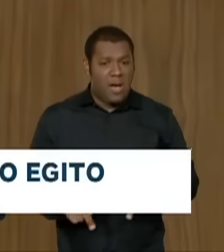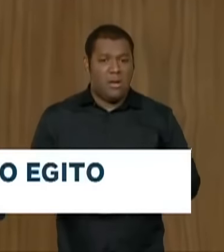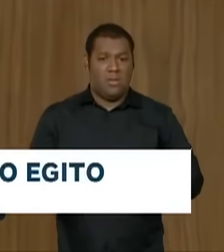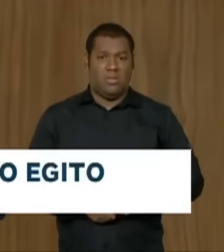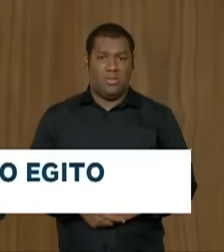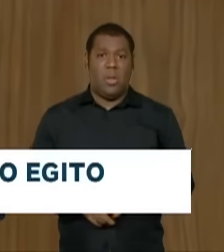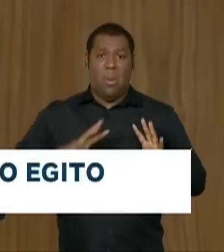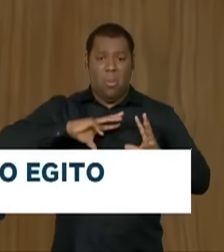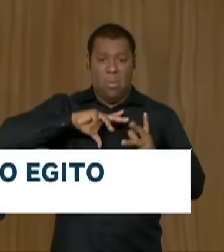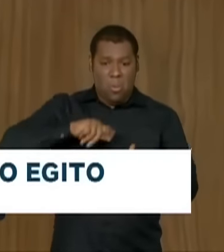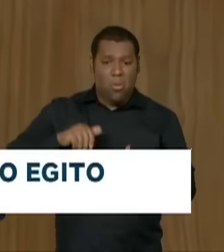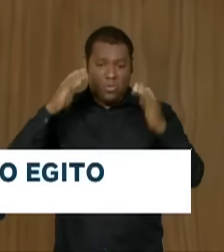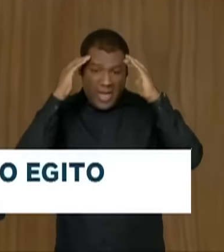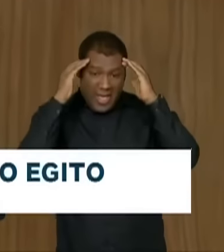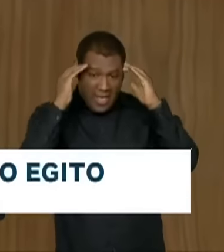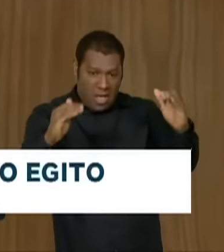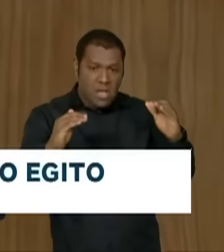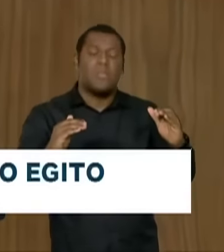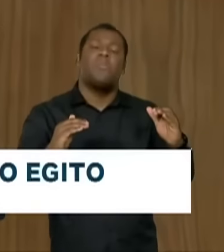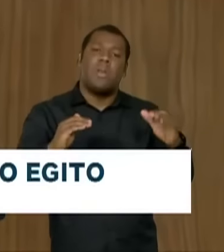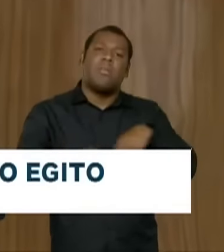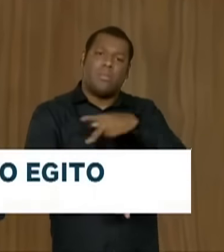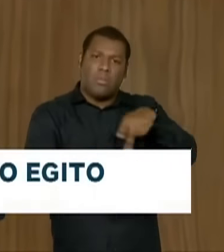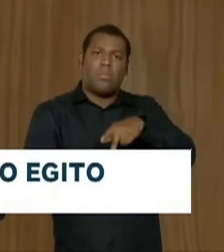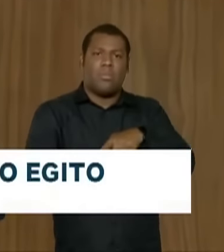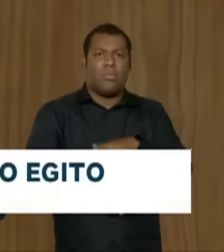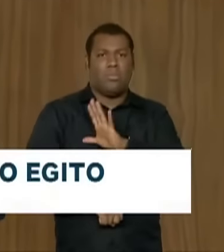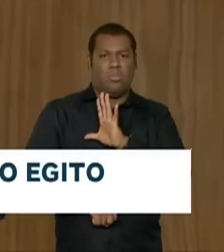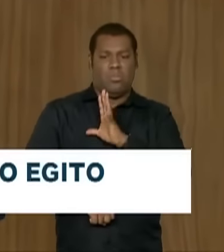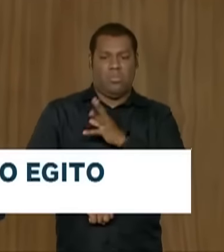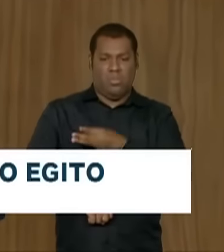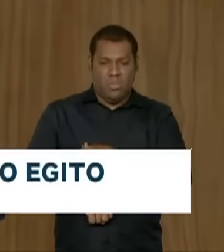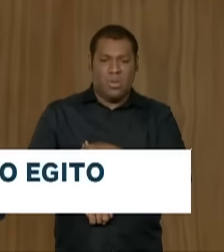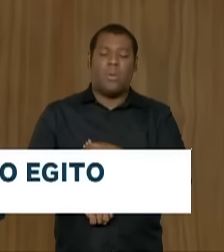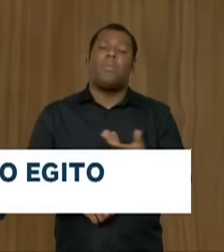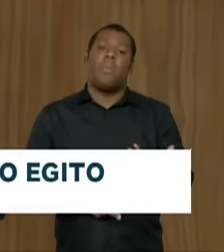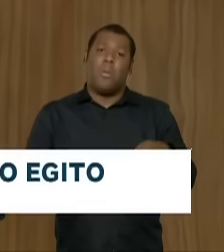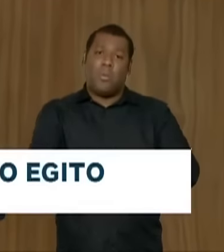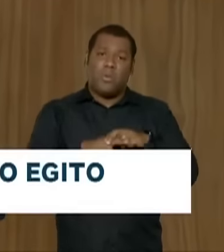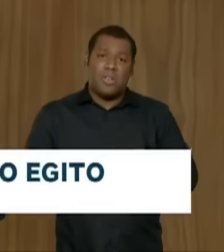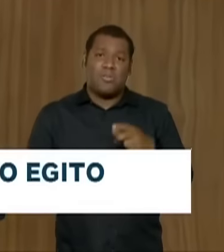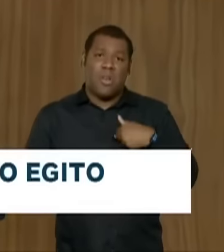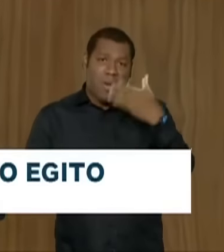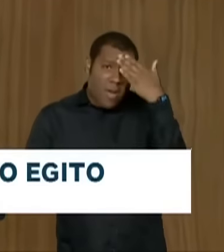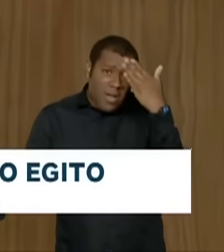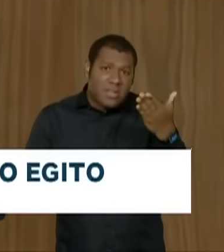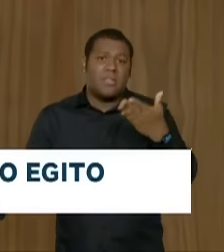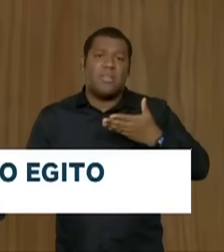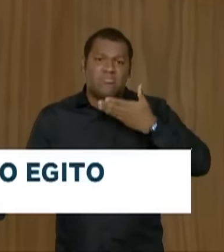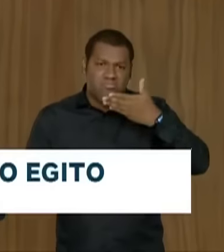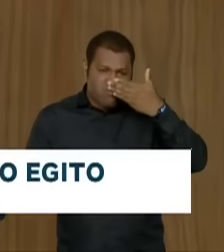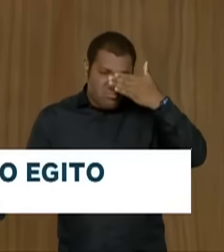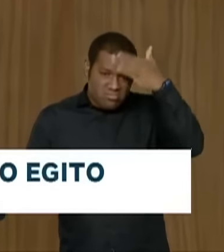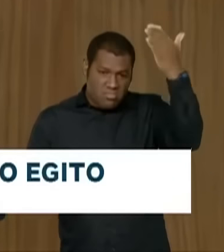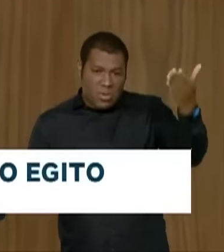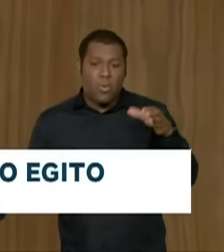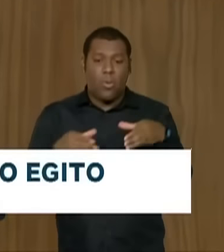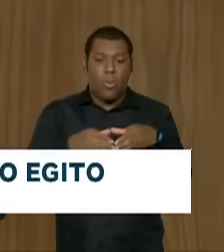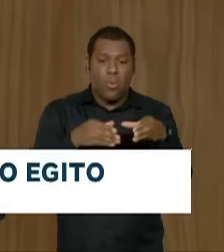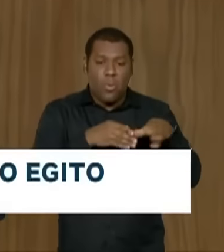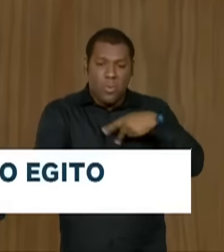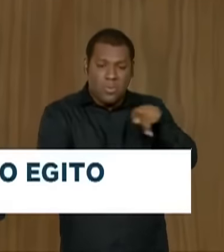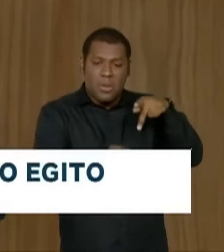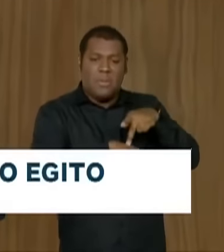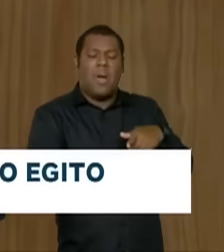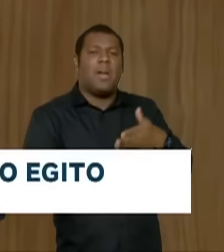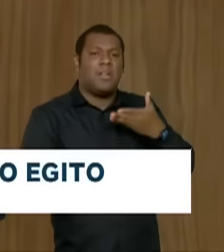do restante do mundo. Por isso eu quero agradecer a Liga Árabe, dizer para vocês da importância que